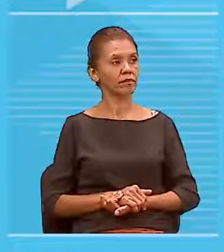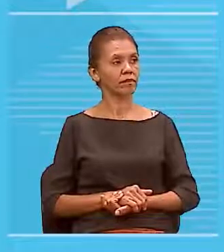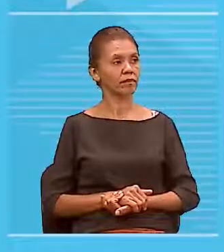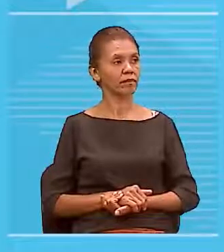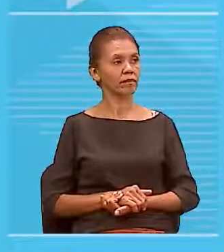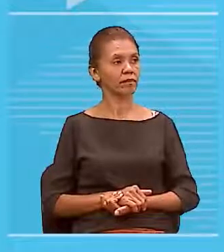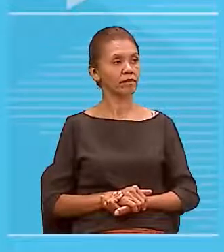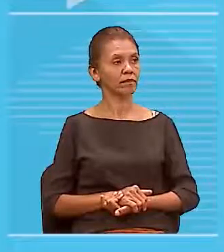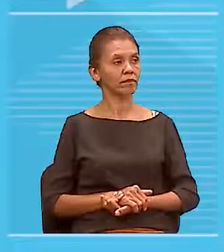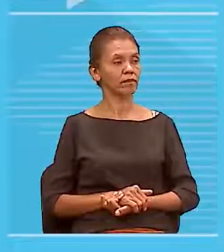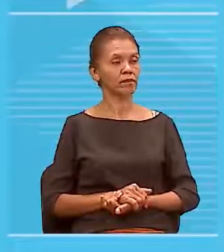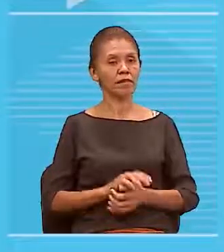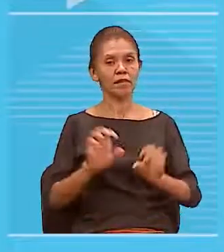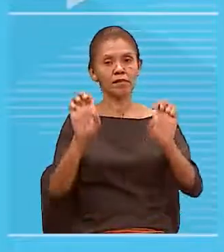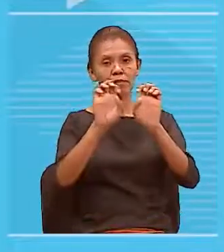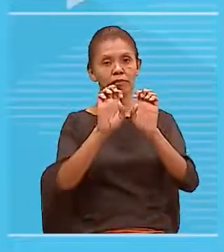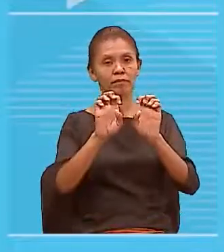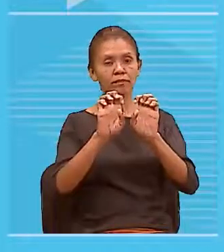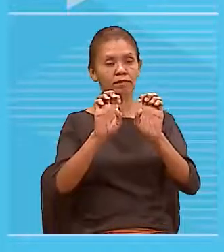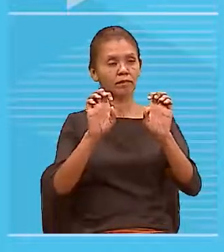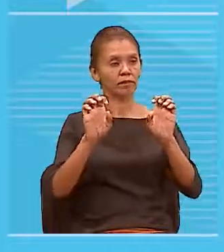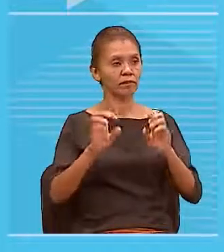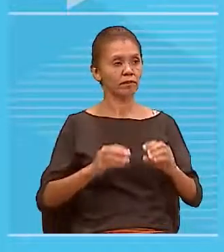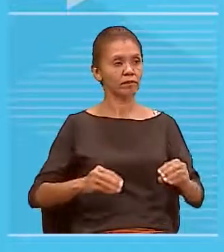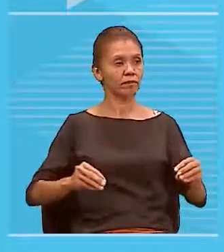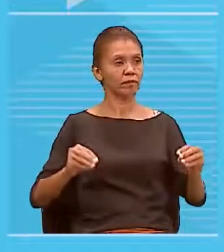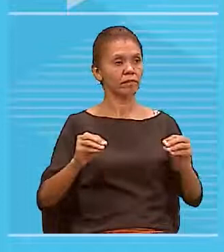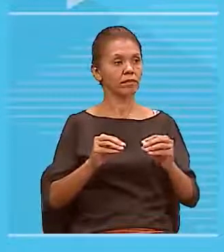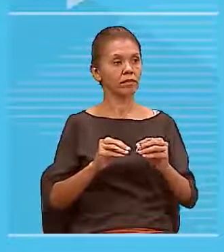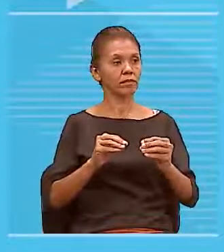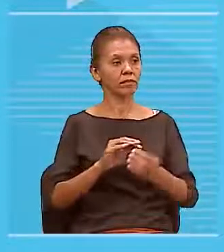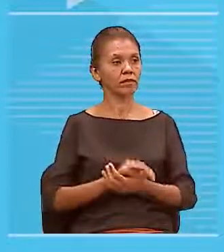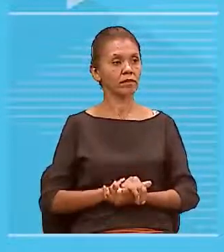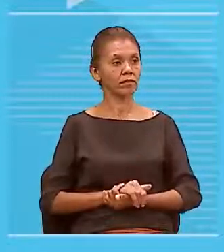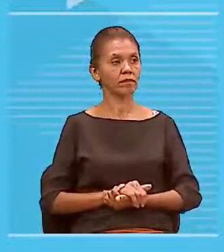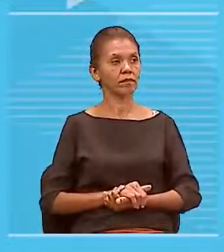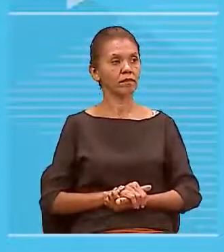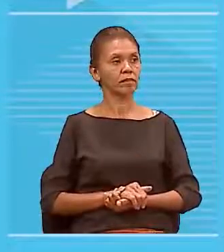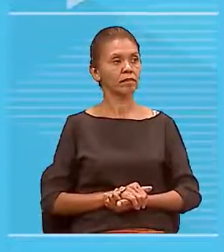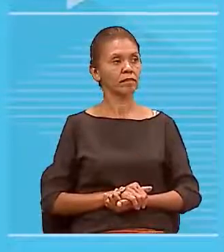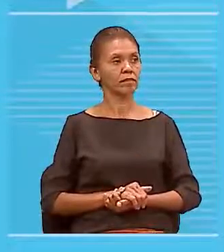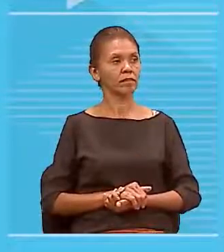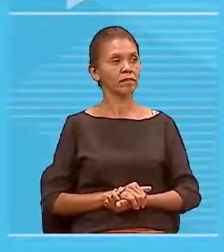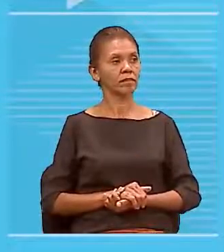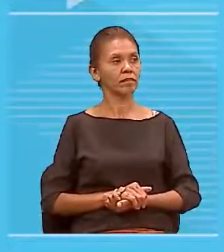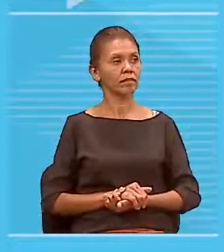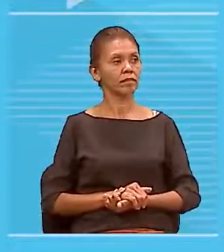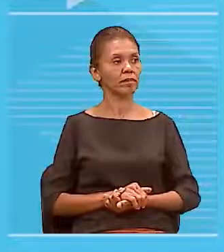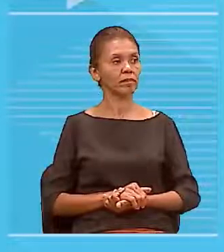os ecossistemas? É a junção, é a representação.